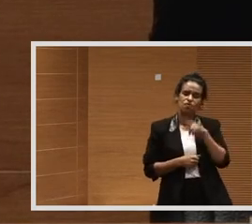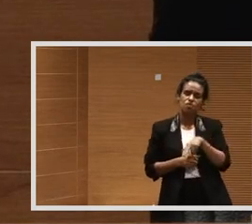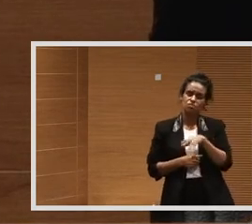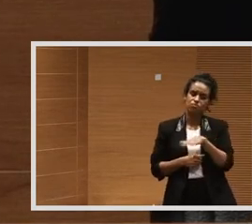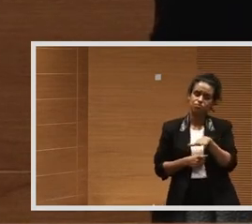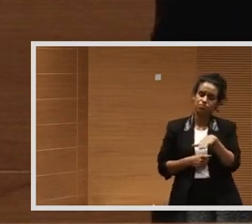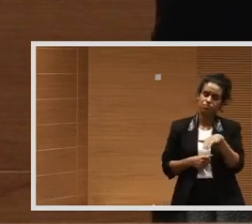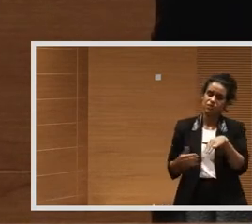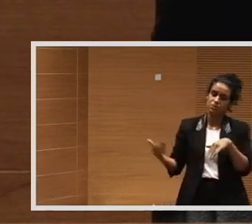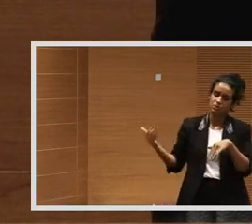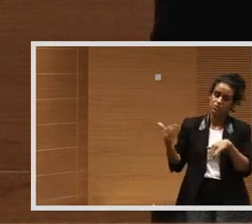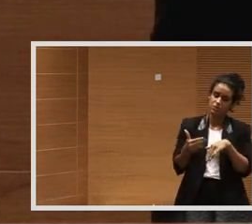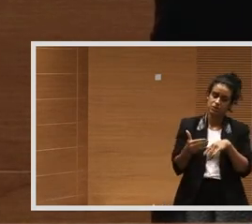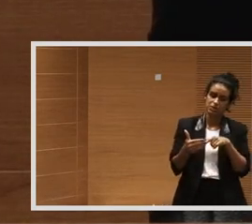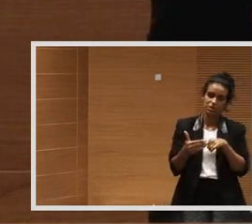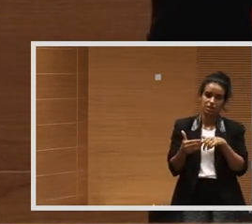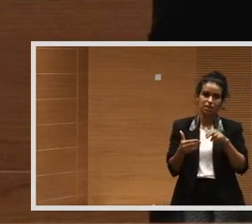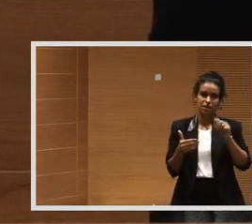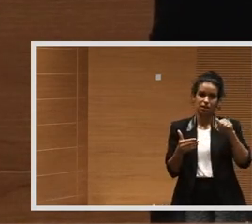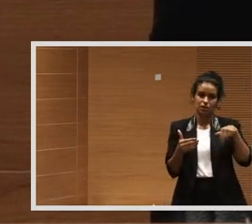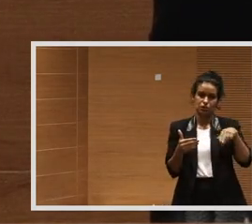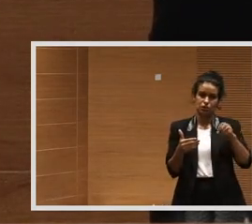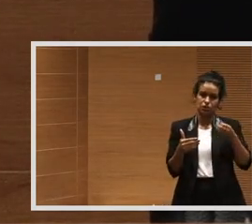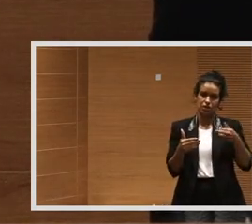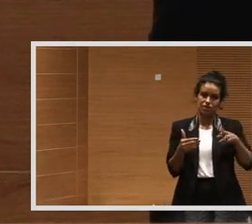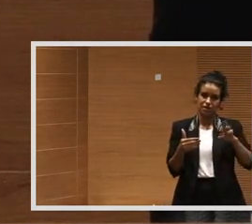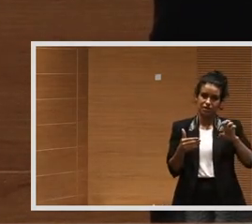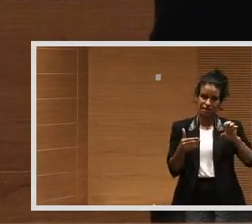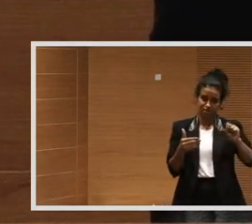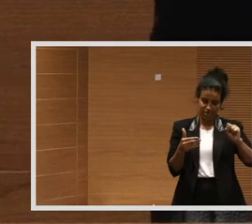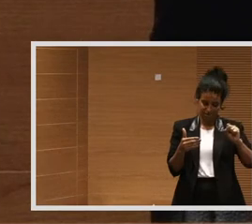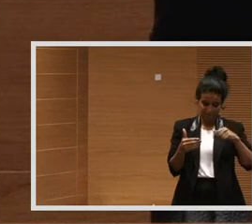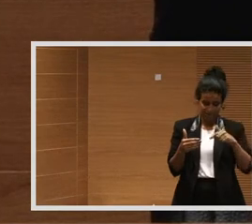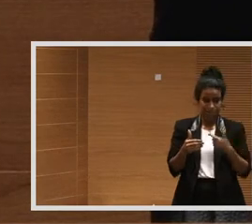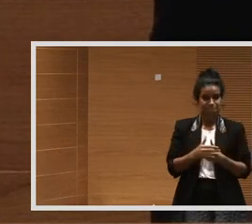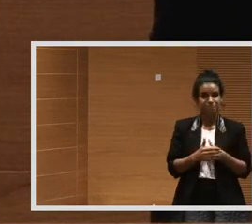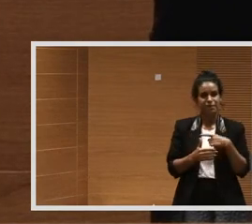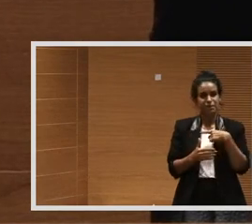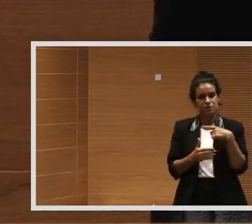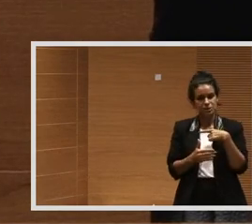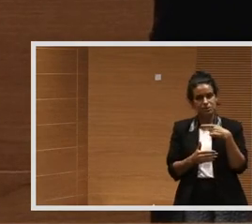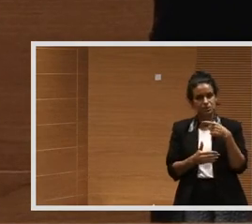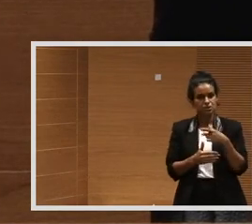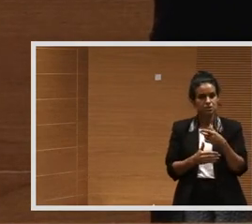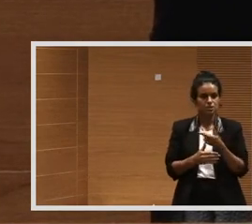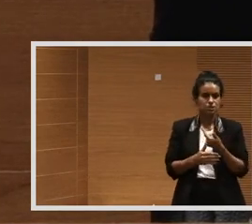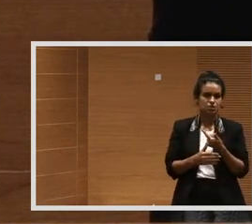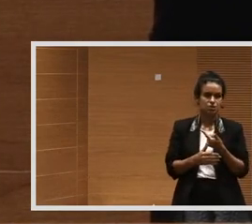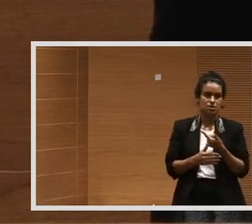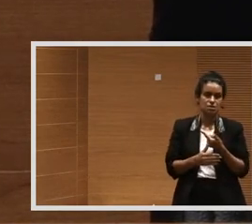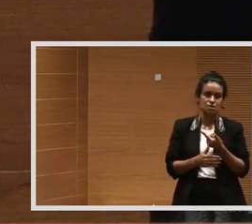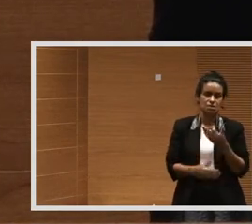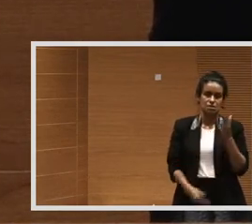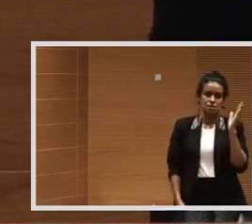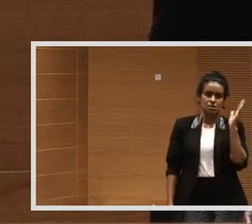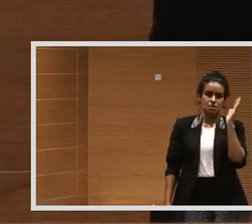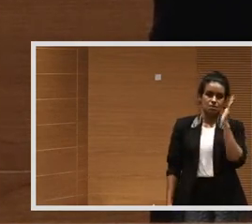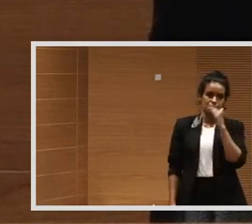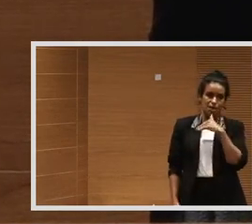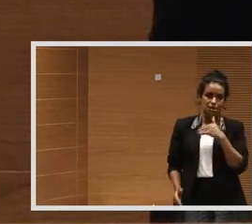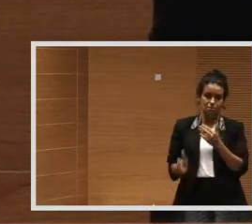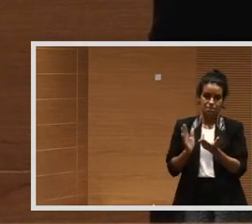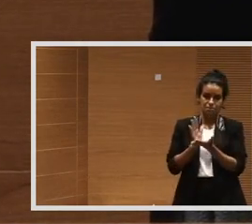que chegavam com enurese e que eram submetidas ao maldito mapa de